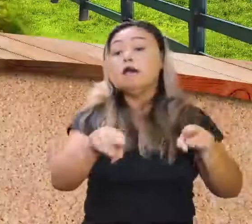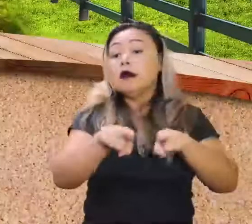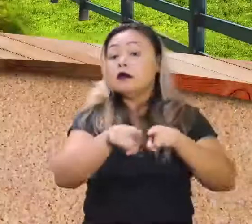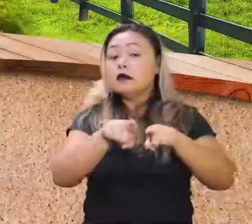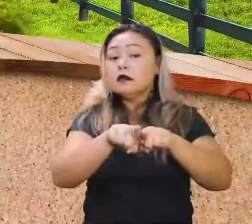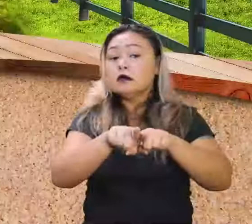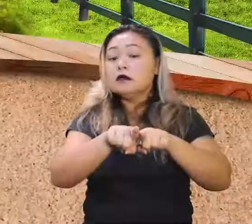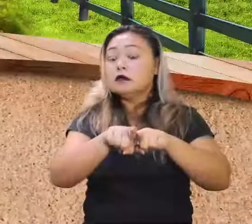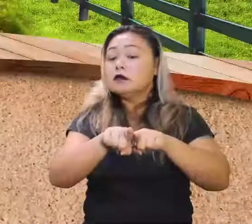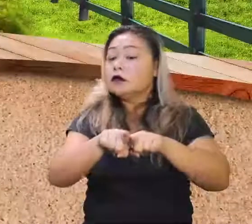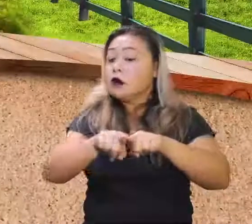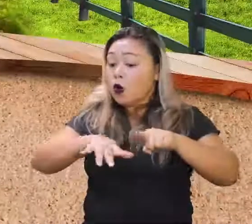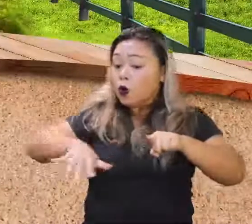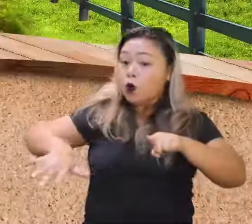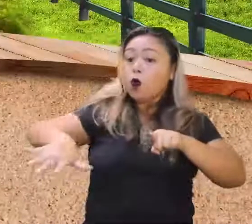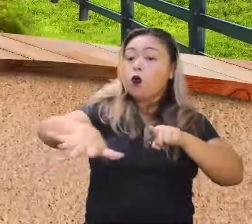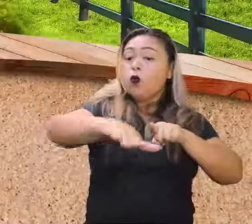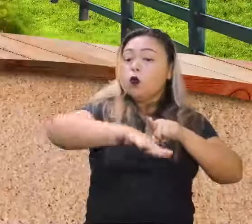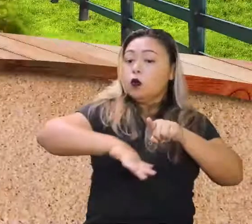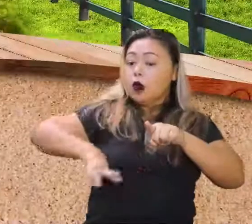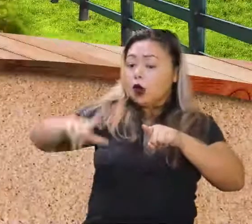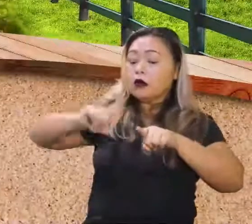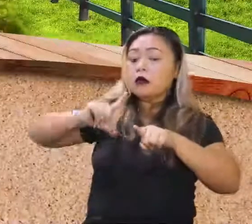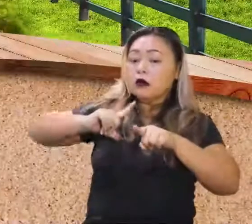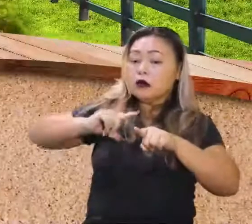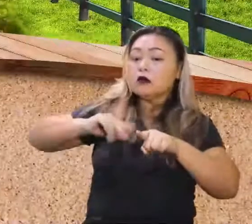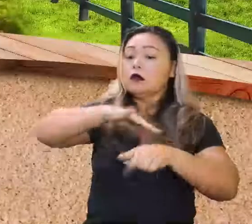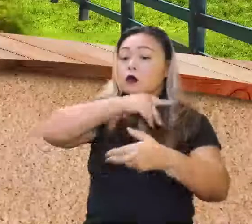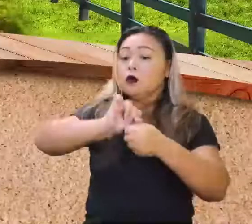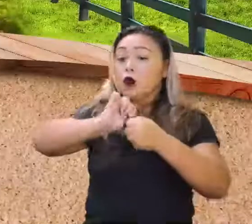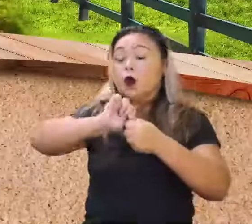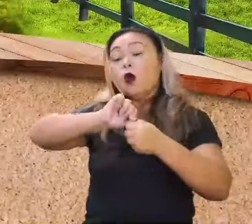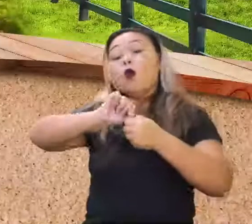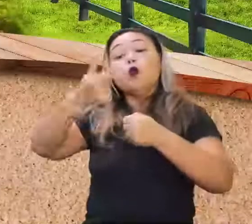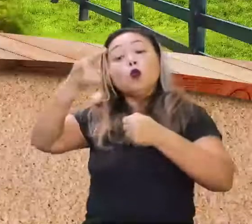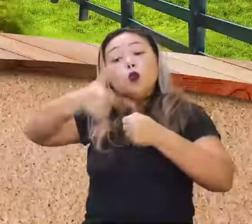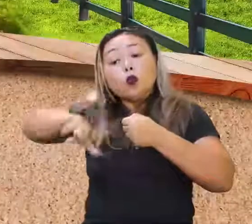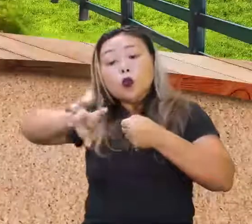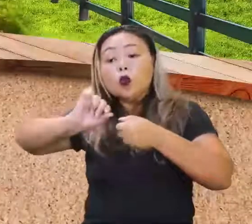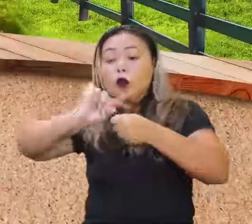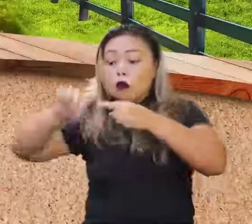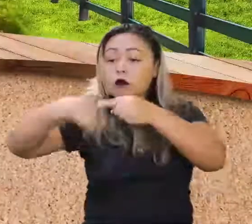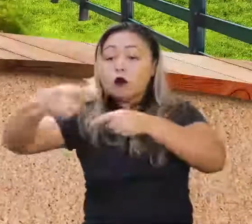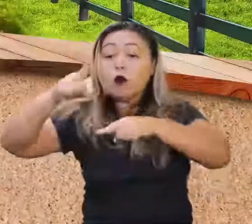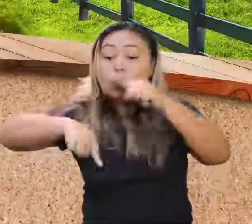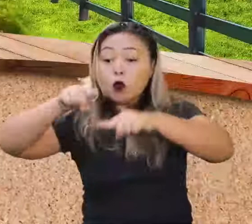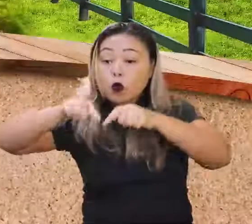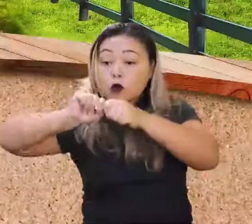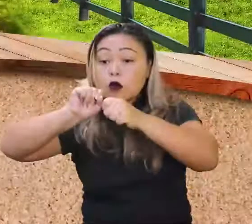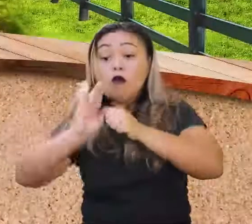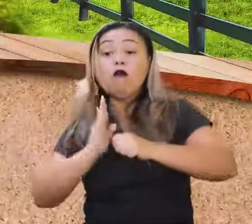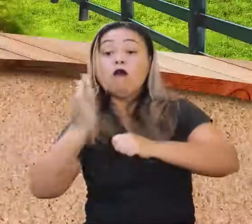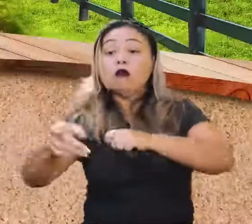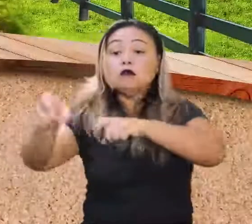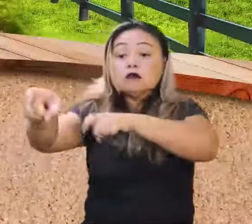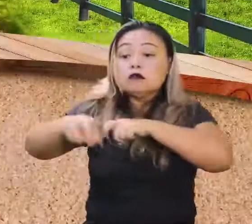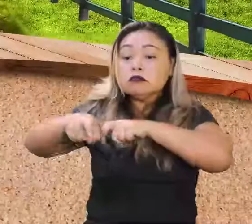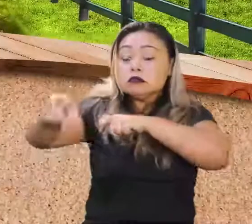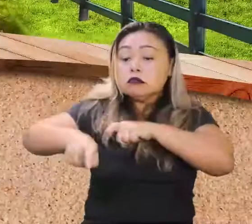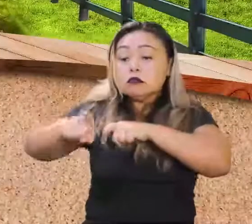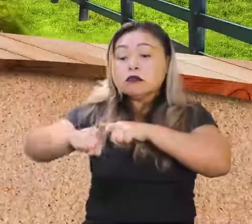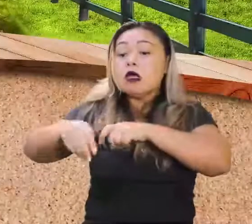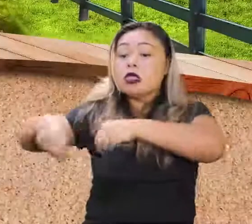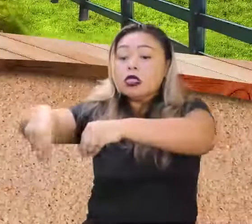grande quantidade de produção, reutilizar os insumos da criação para a agricultura, como